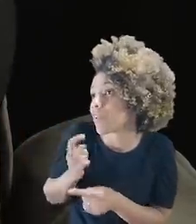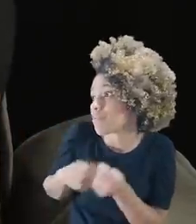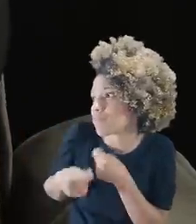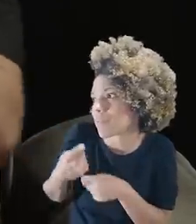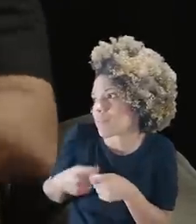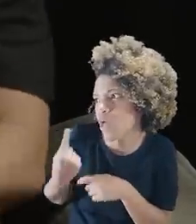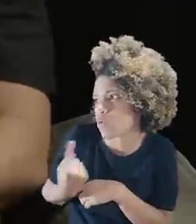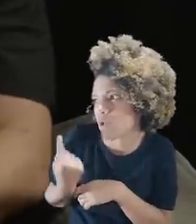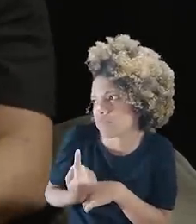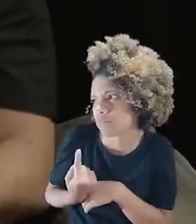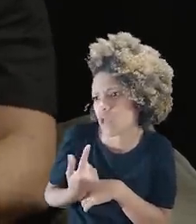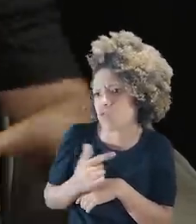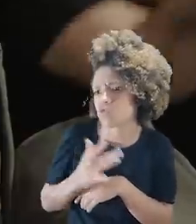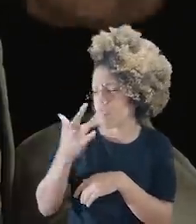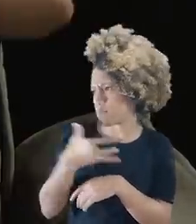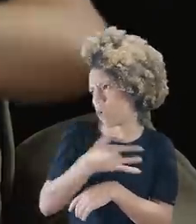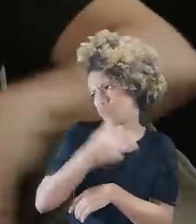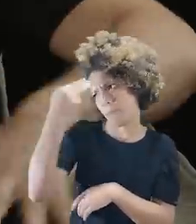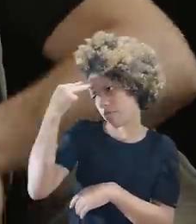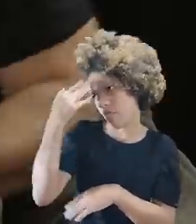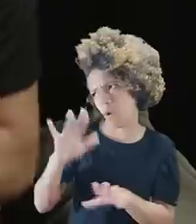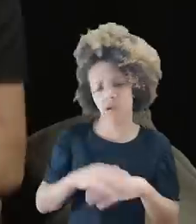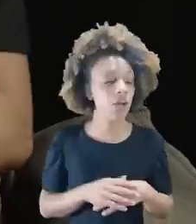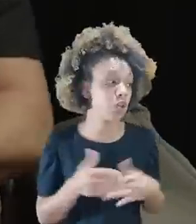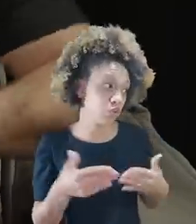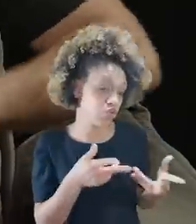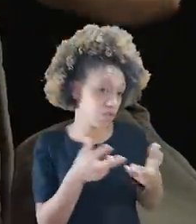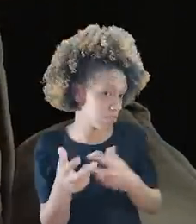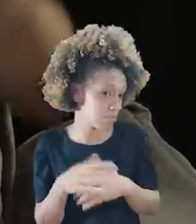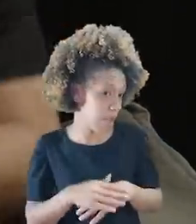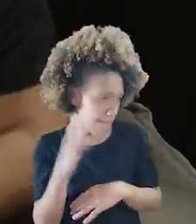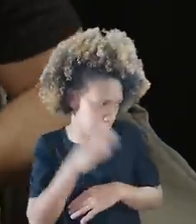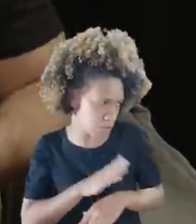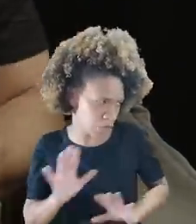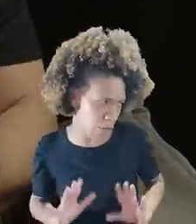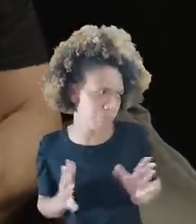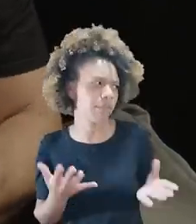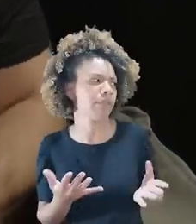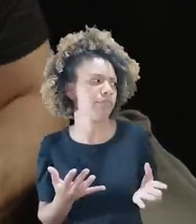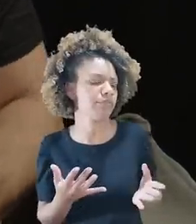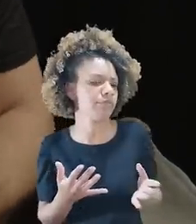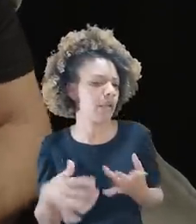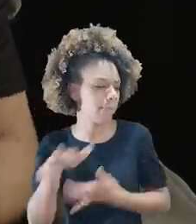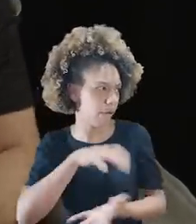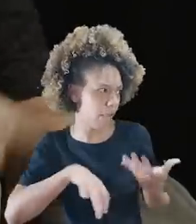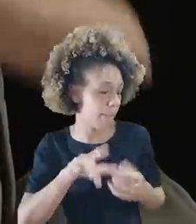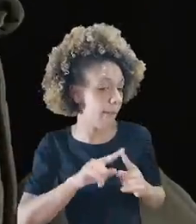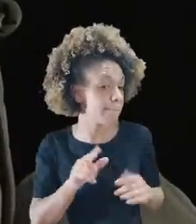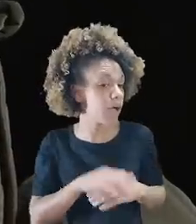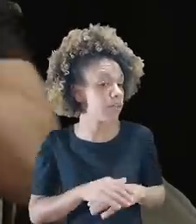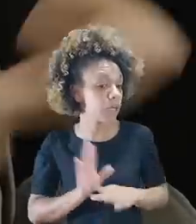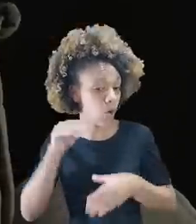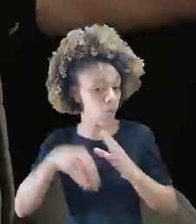circo antigamente a audiência ficava acompanhando o circo ficava um circo ficava a audiência e tava lá o jornalista ah Suzana Alves tá namorando